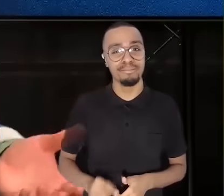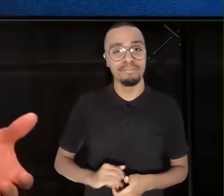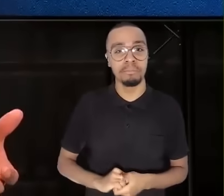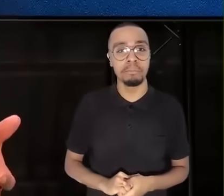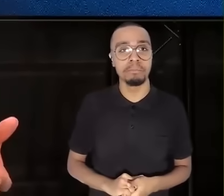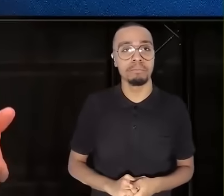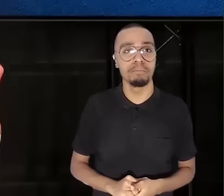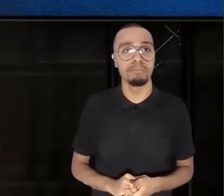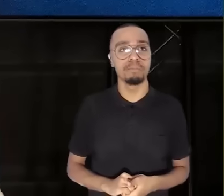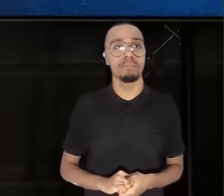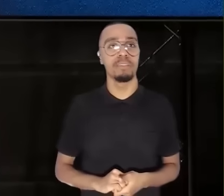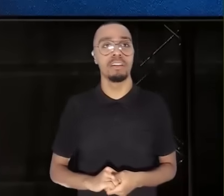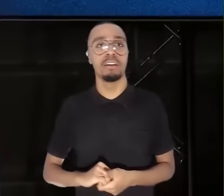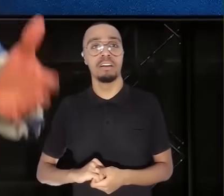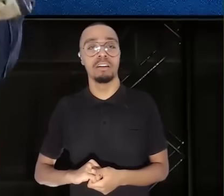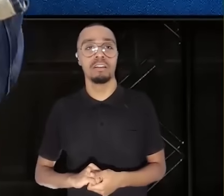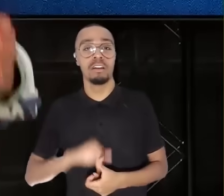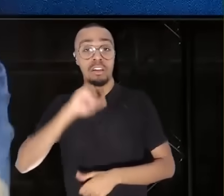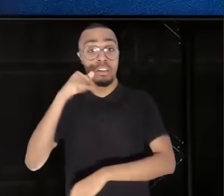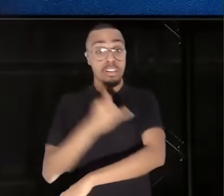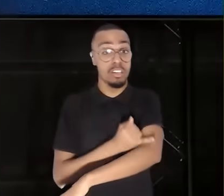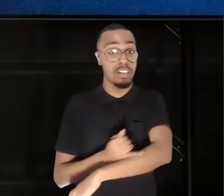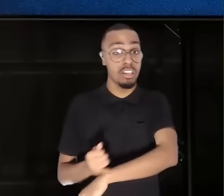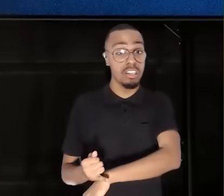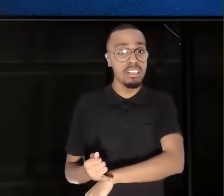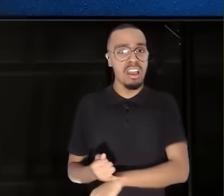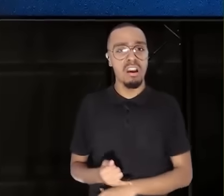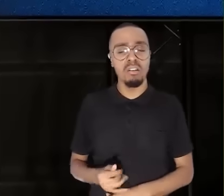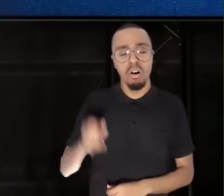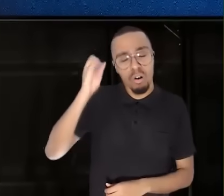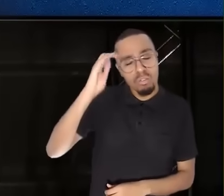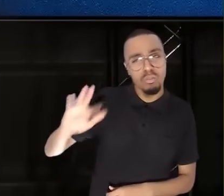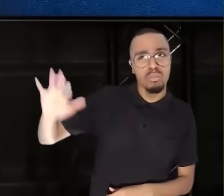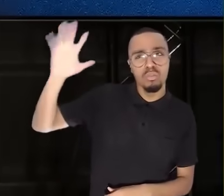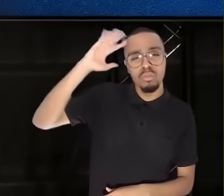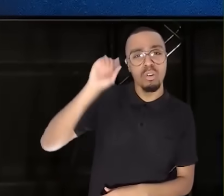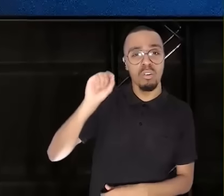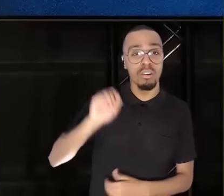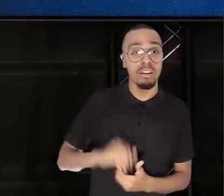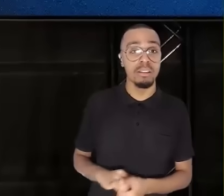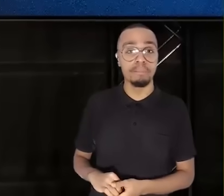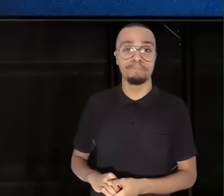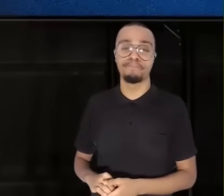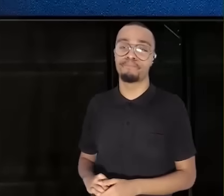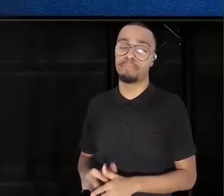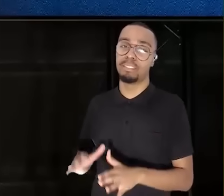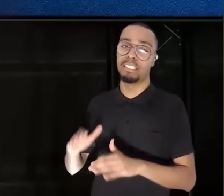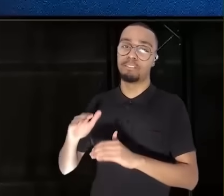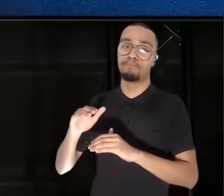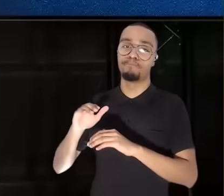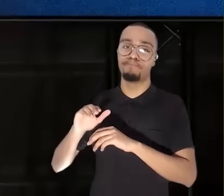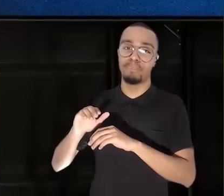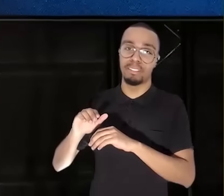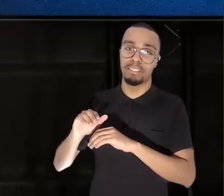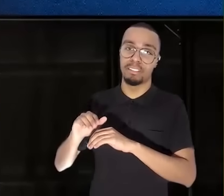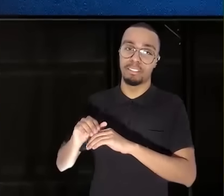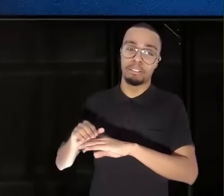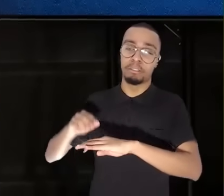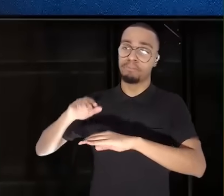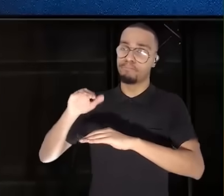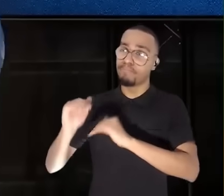teve um sonho no qual viu uma escada apoiada na terra, e o topo da escada alcançava os céus. E o que que